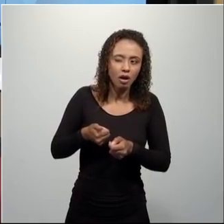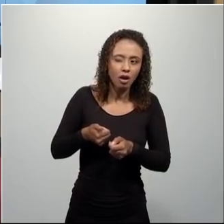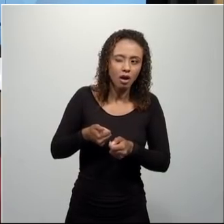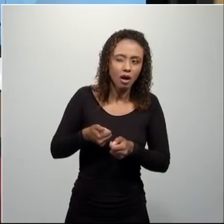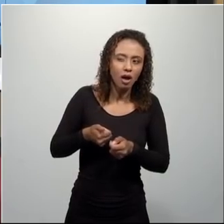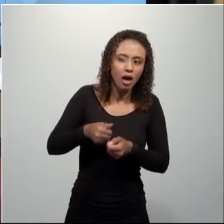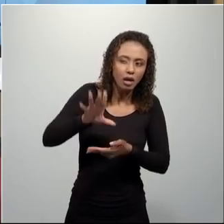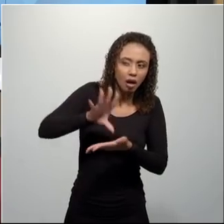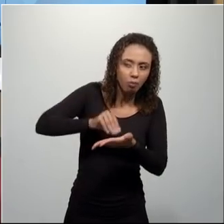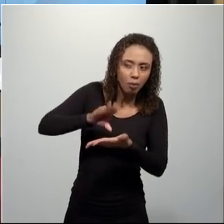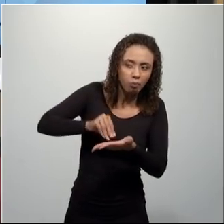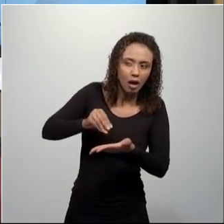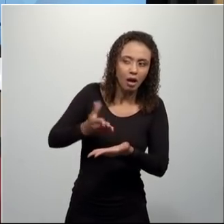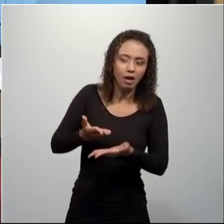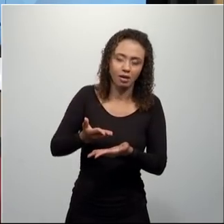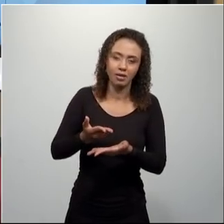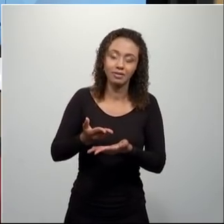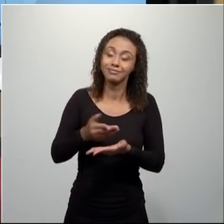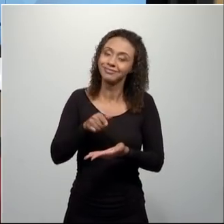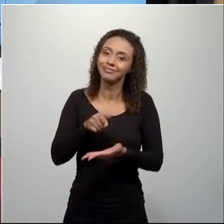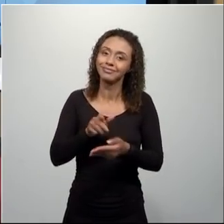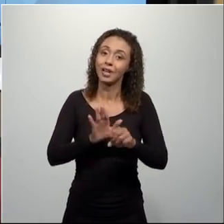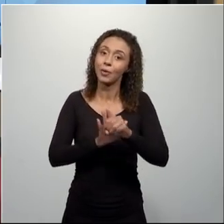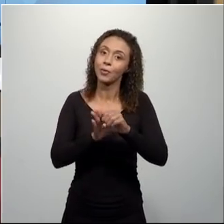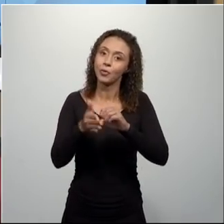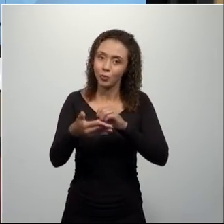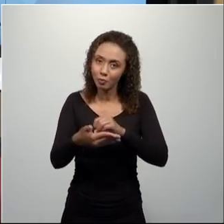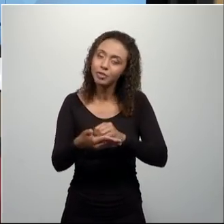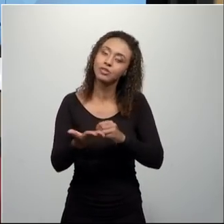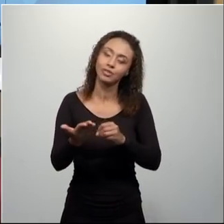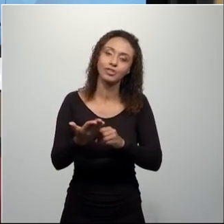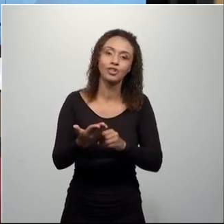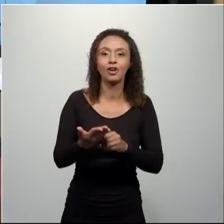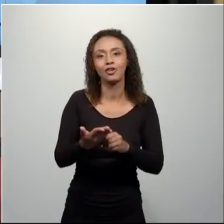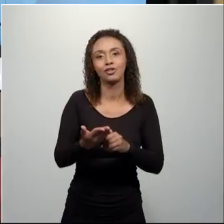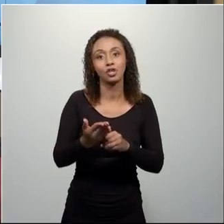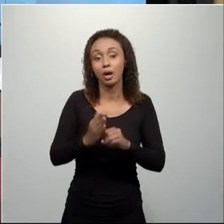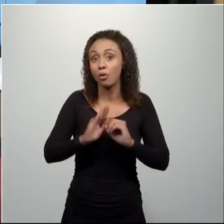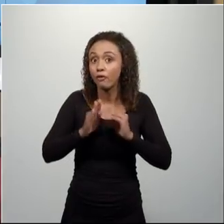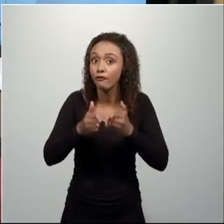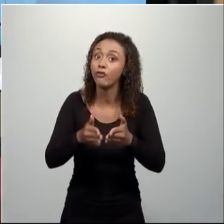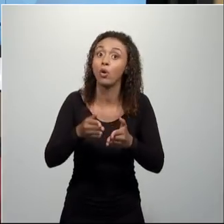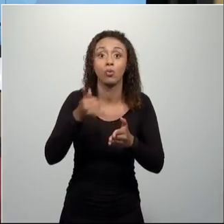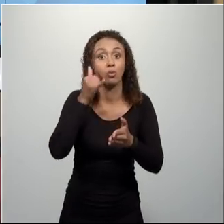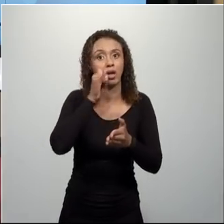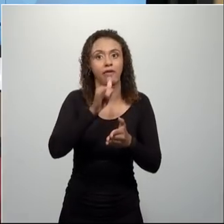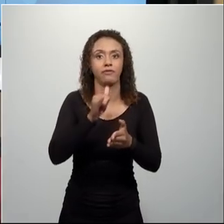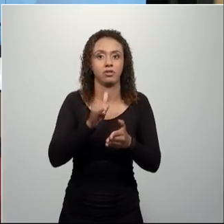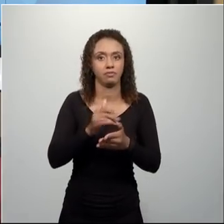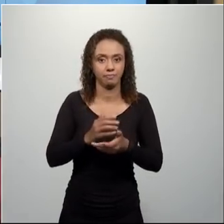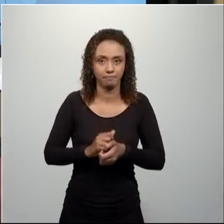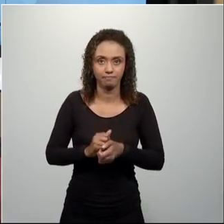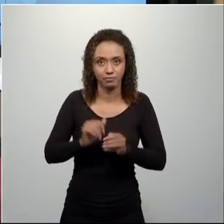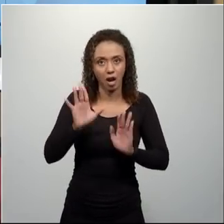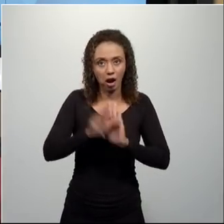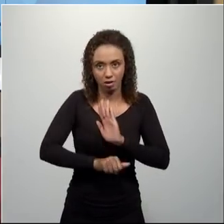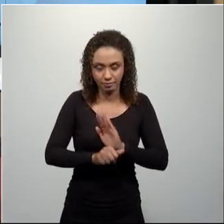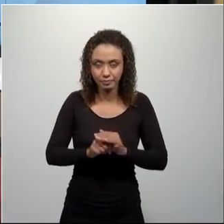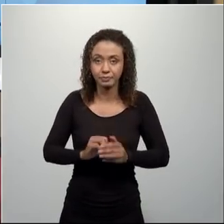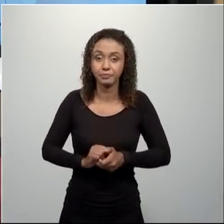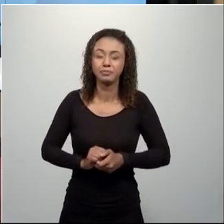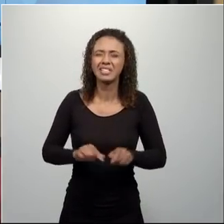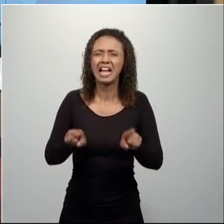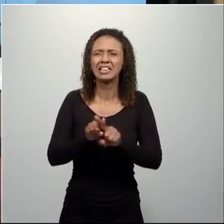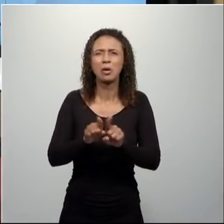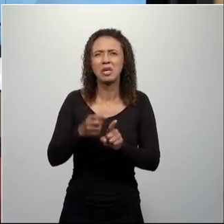falsa dando ritmo e é isso que o bitcoin e hoboken no caso a tentam evitar a e um ponto que eu não lembro